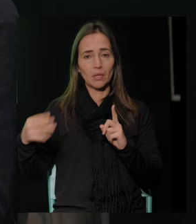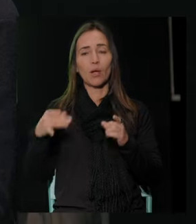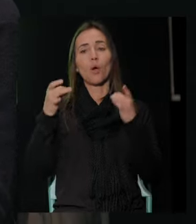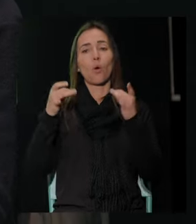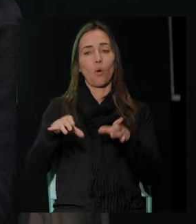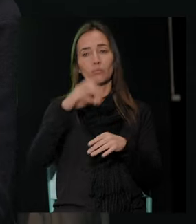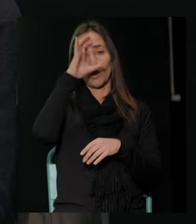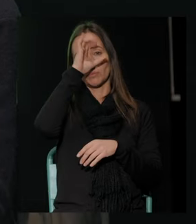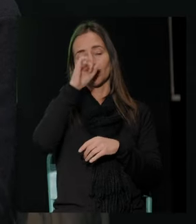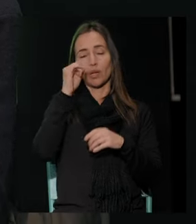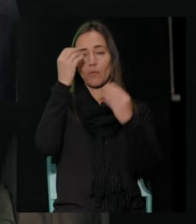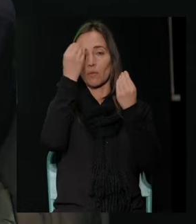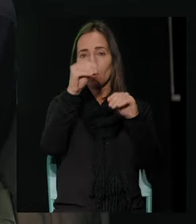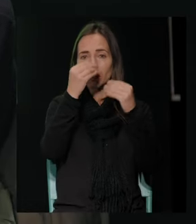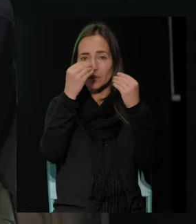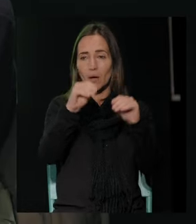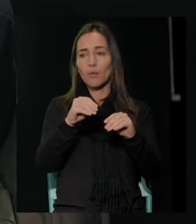contra o Ministério da Educação, portanto,